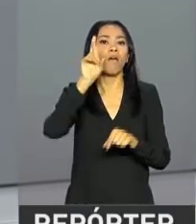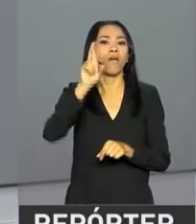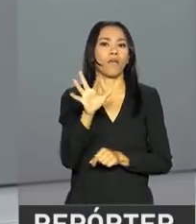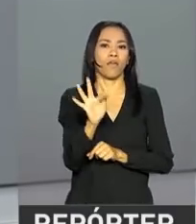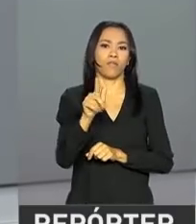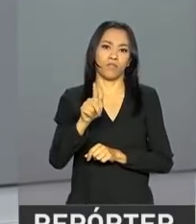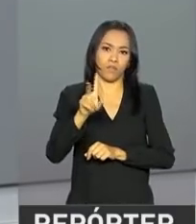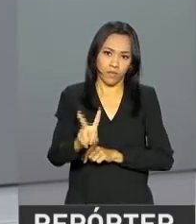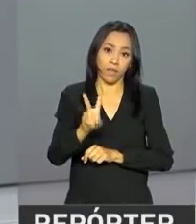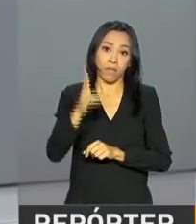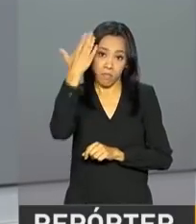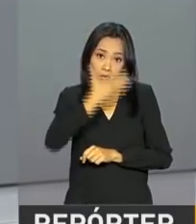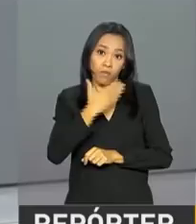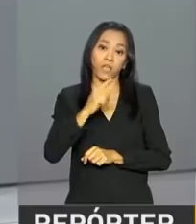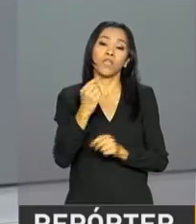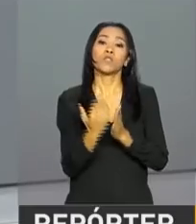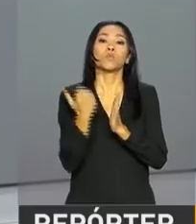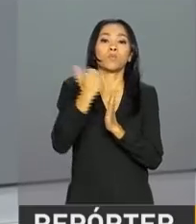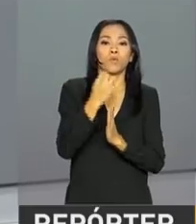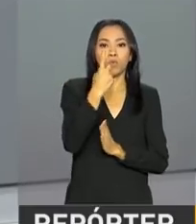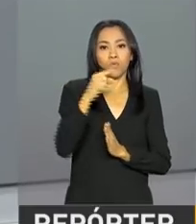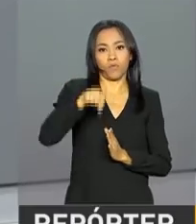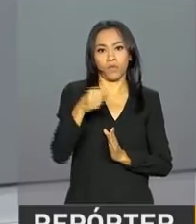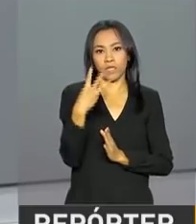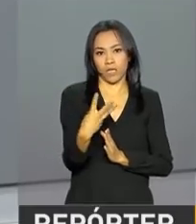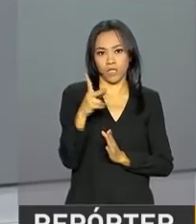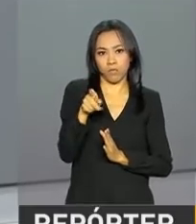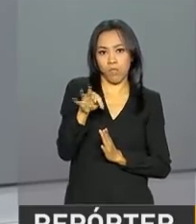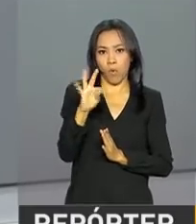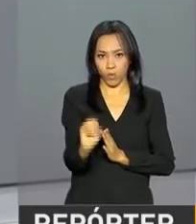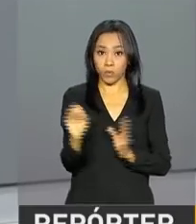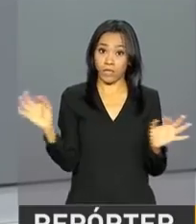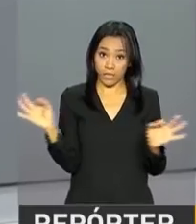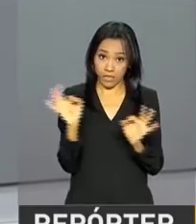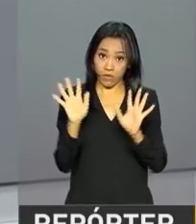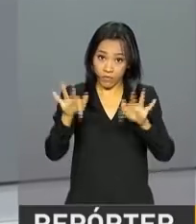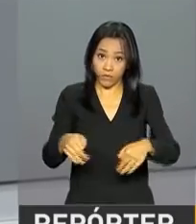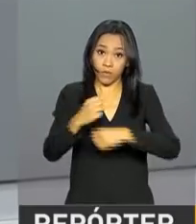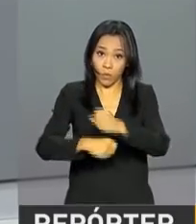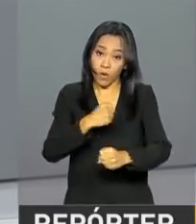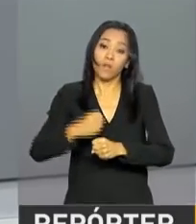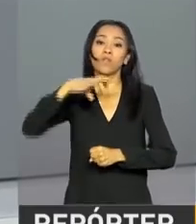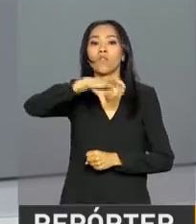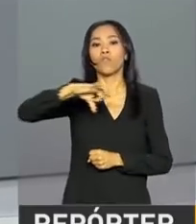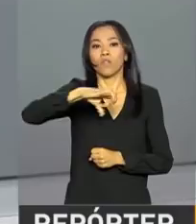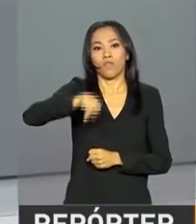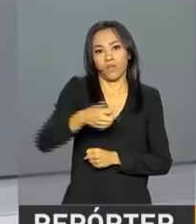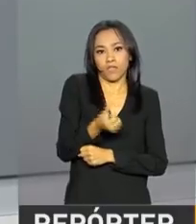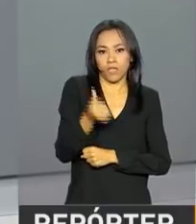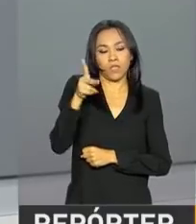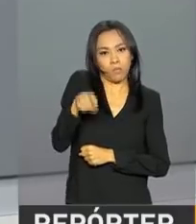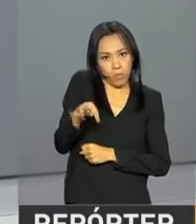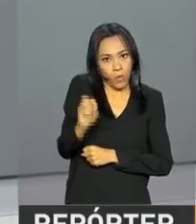mostram que o indicador subiu 1,3 ponto em dezembro e terminou o ano com 99,6 pontos nível mais